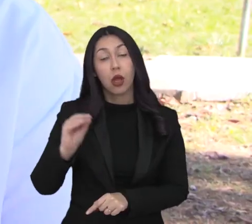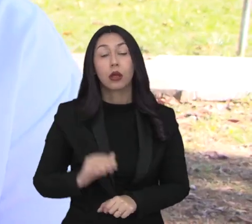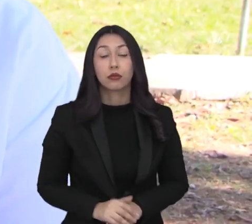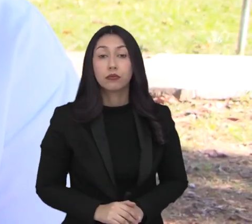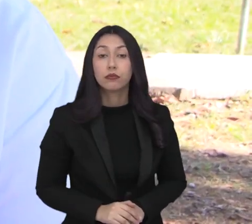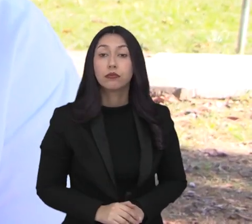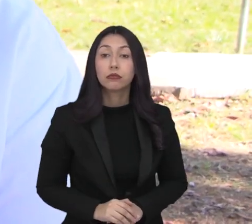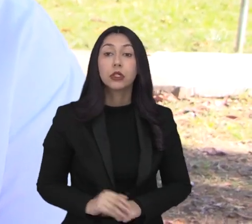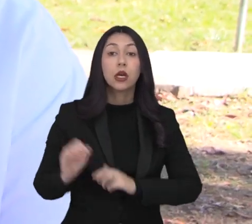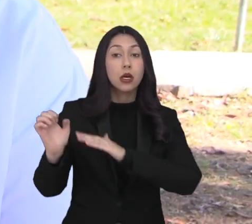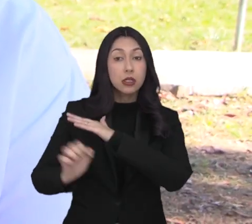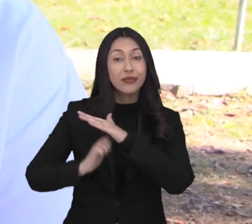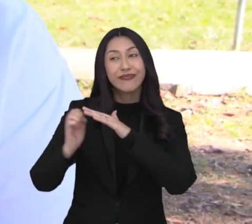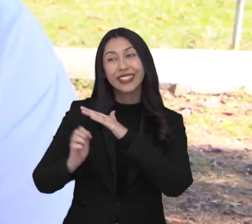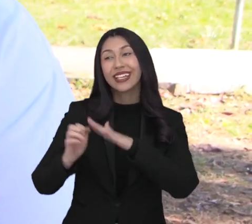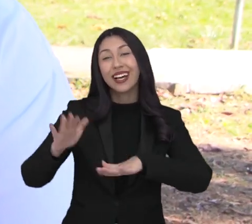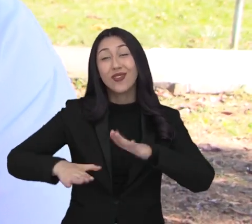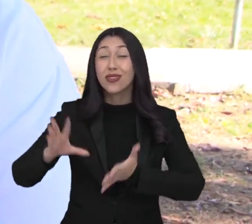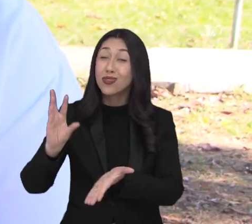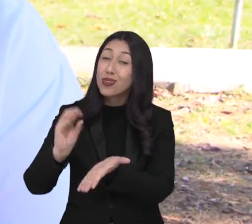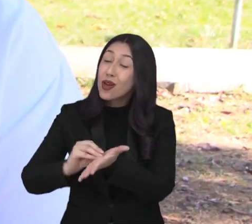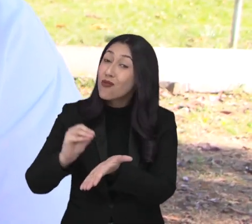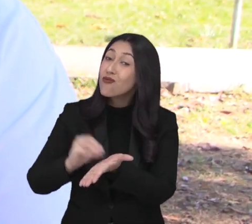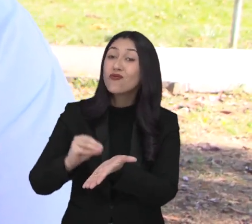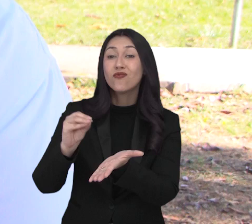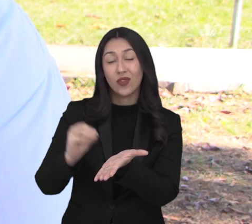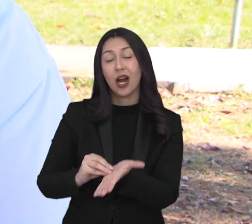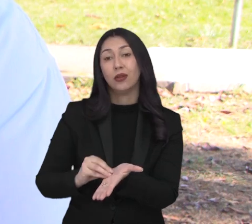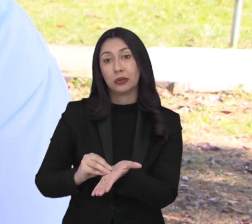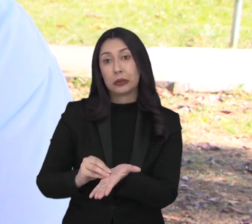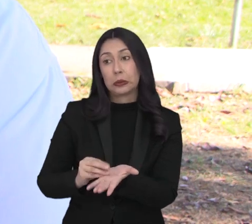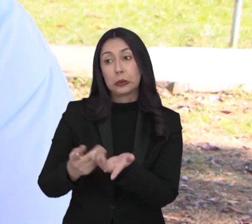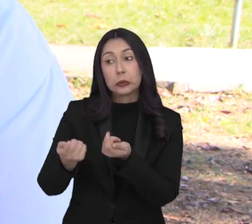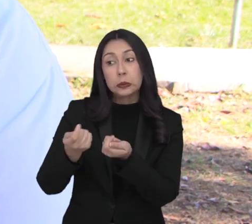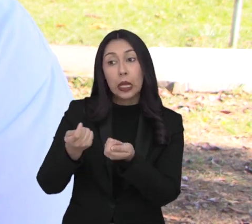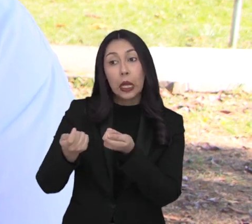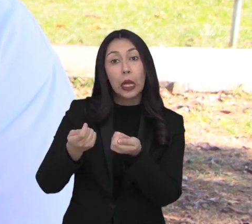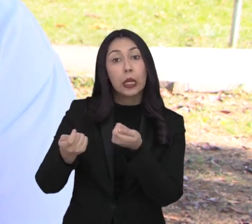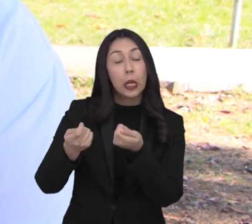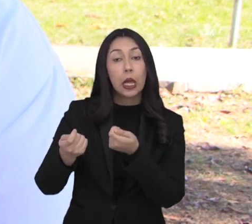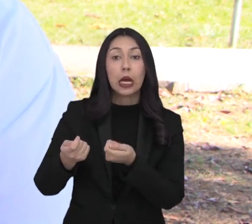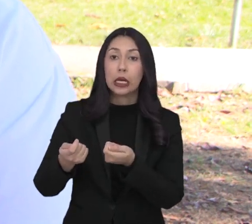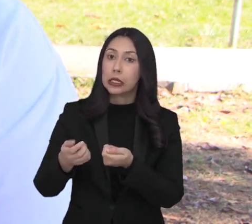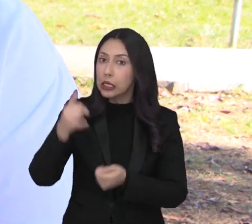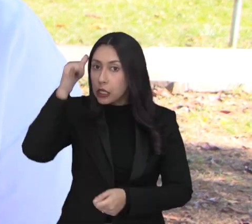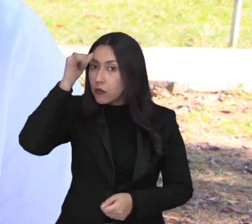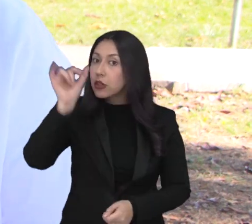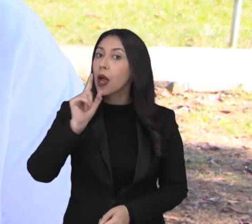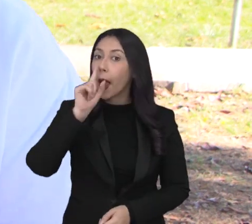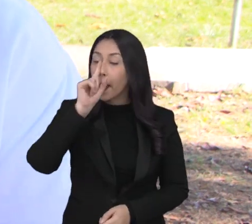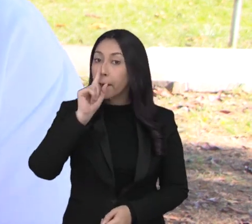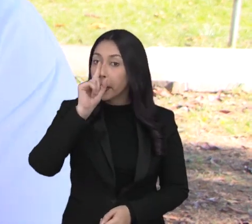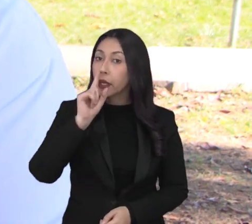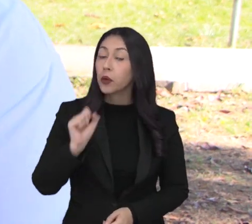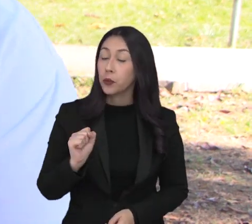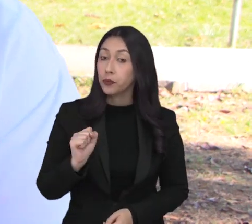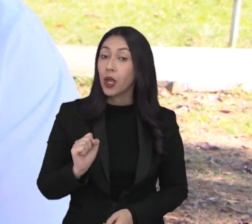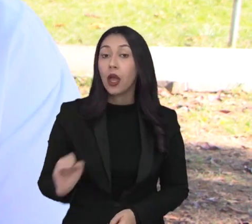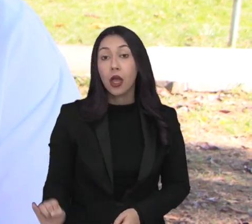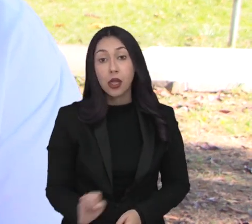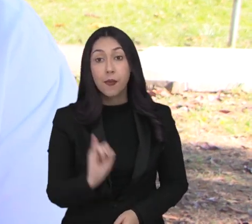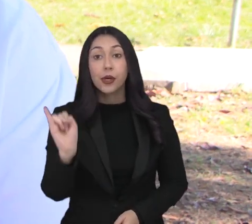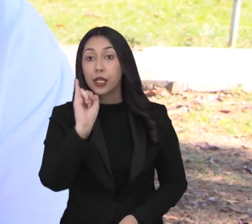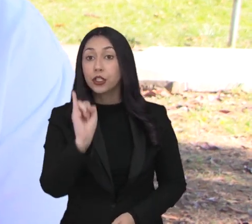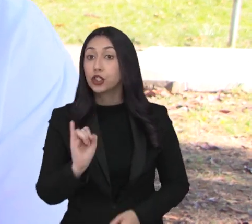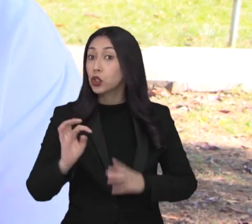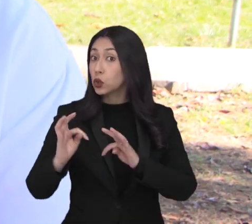A grande maioria das empresas ainda deixa um pouco a desejar no que diz respeito à gestão dos riscos ocupacionais. É importante